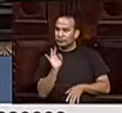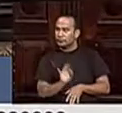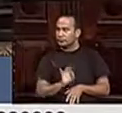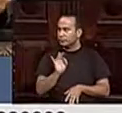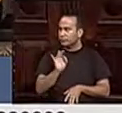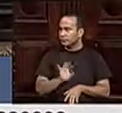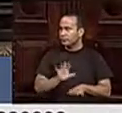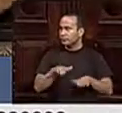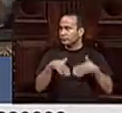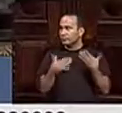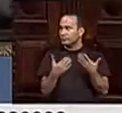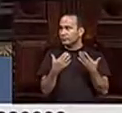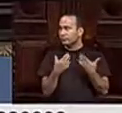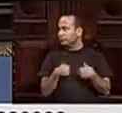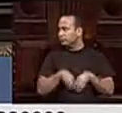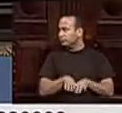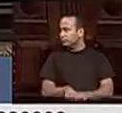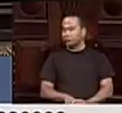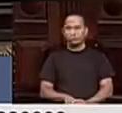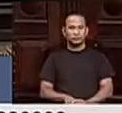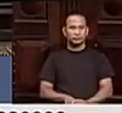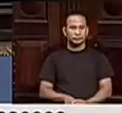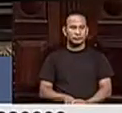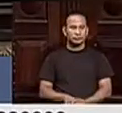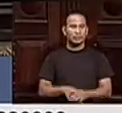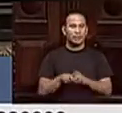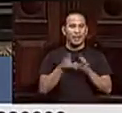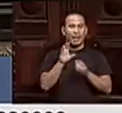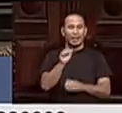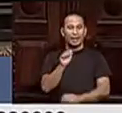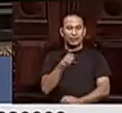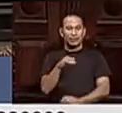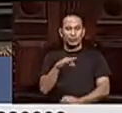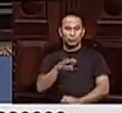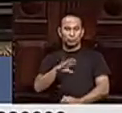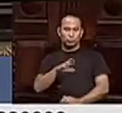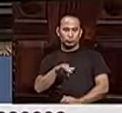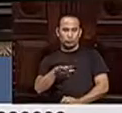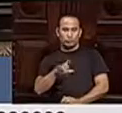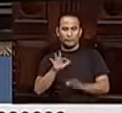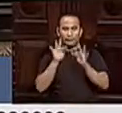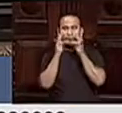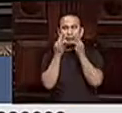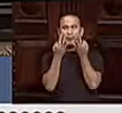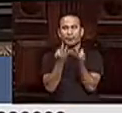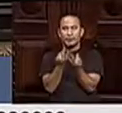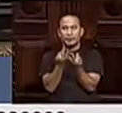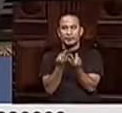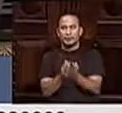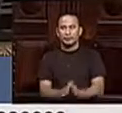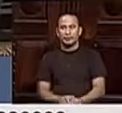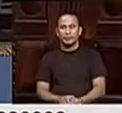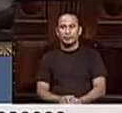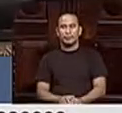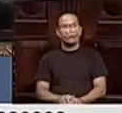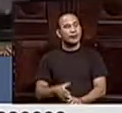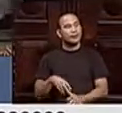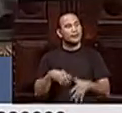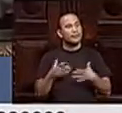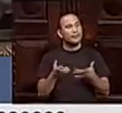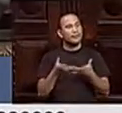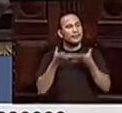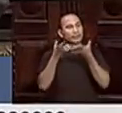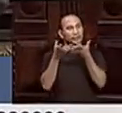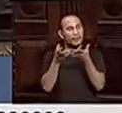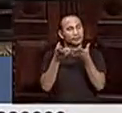gêneros oriundos da produção da agricultura familiar. Neste projeto, os autores pretendem alargar